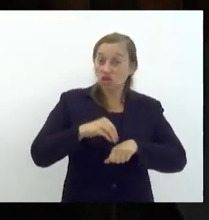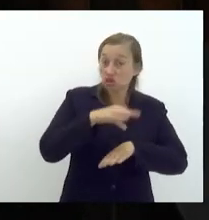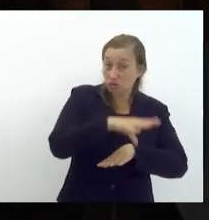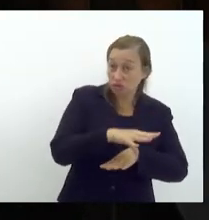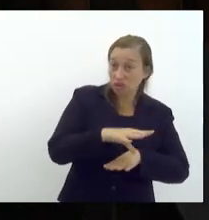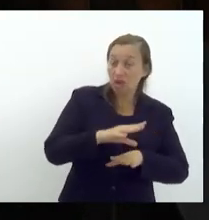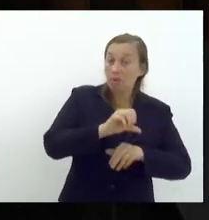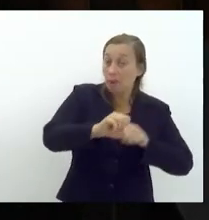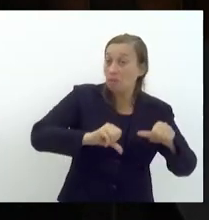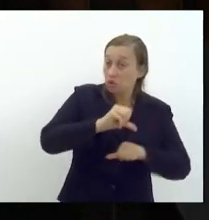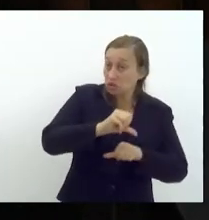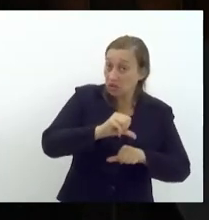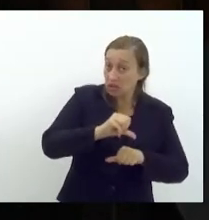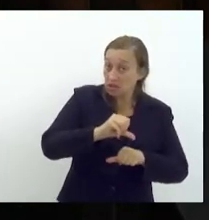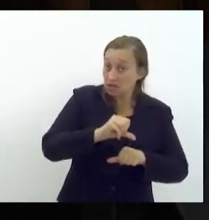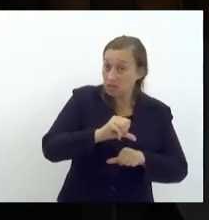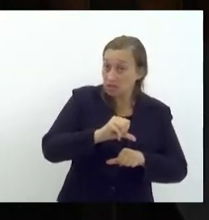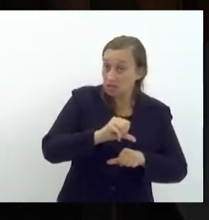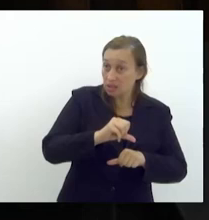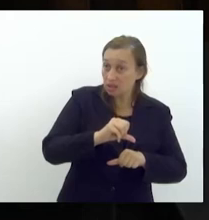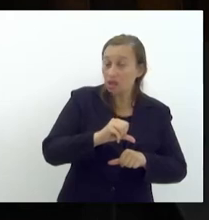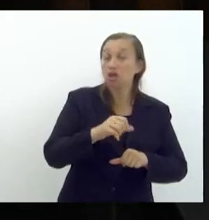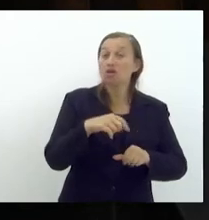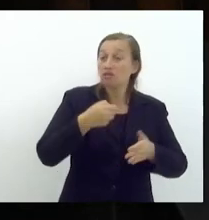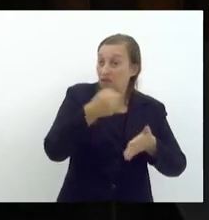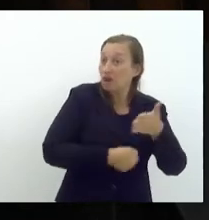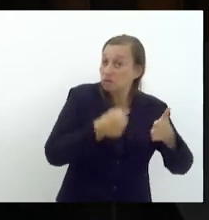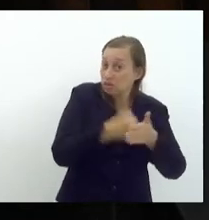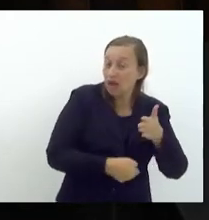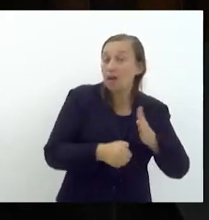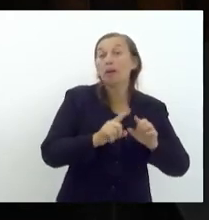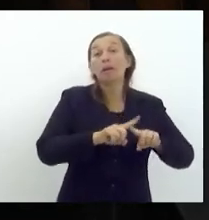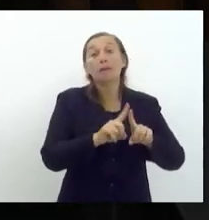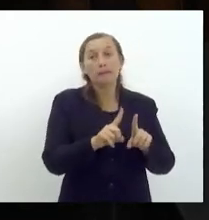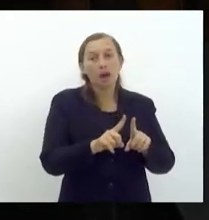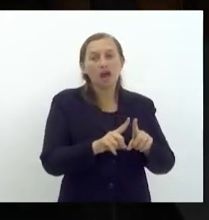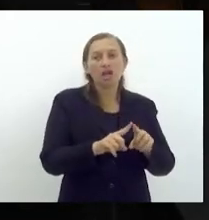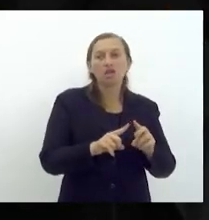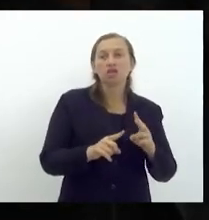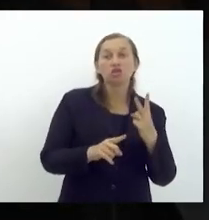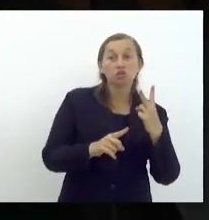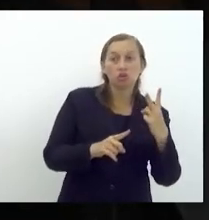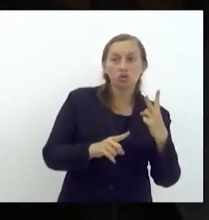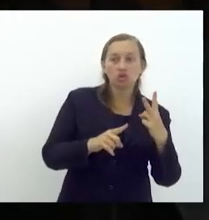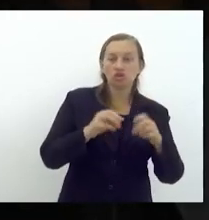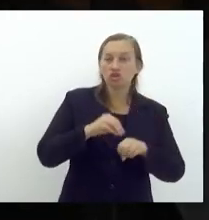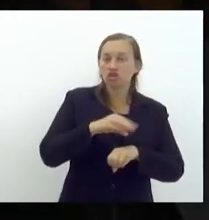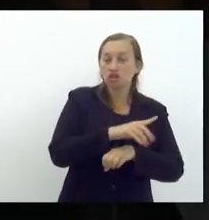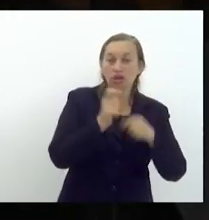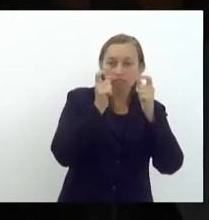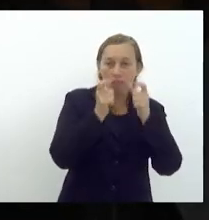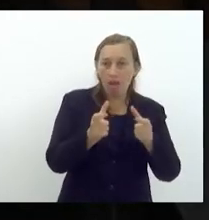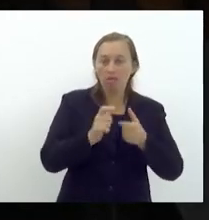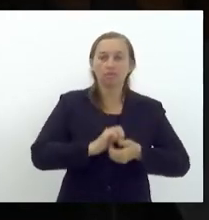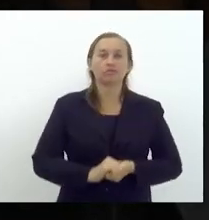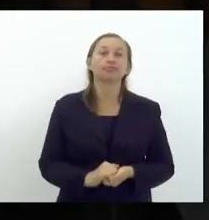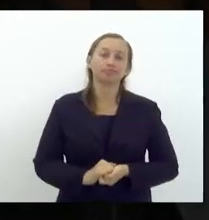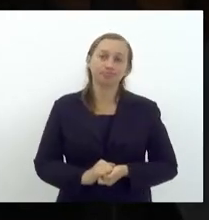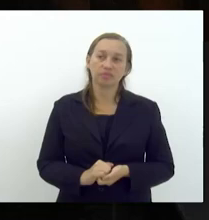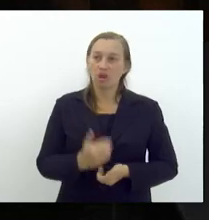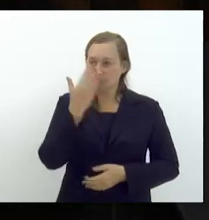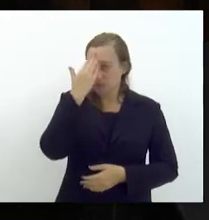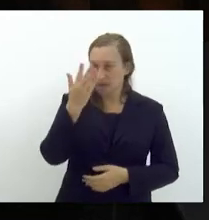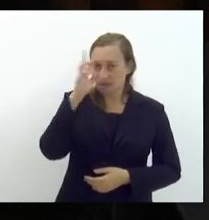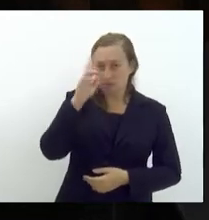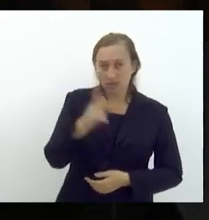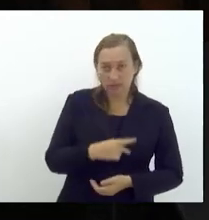para mudança significativa a gente vai lutar por isso esse é dois destaques de alerta Muito